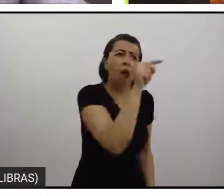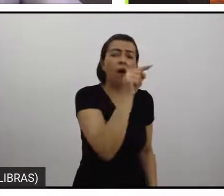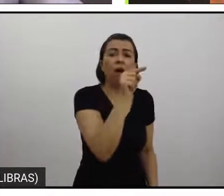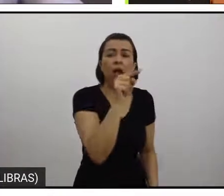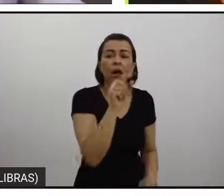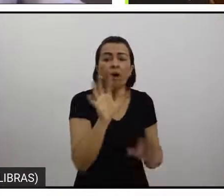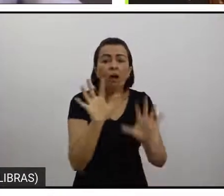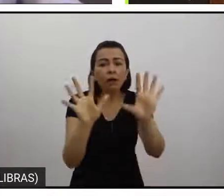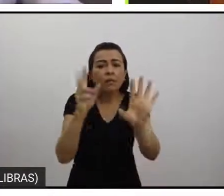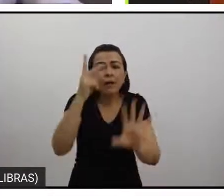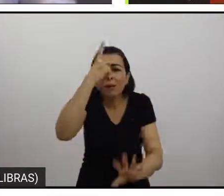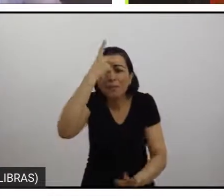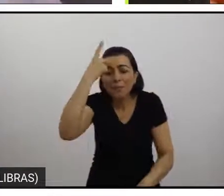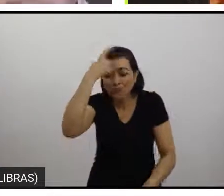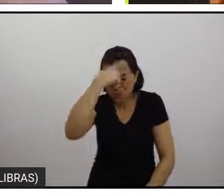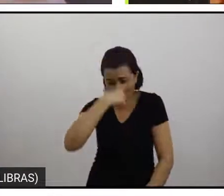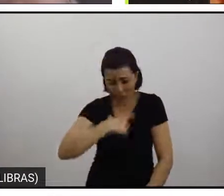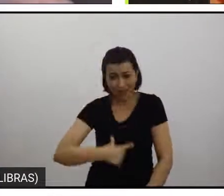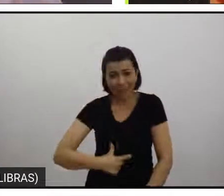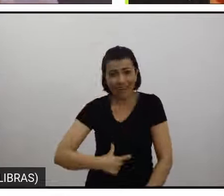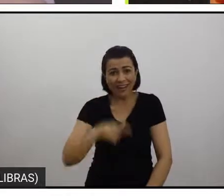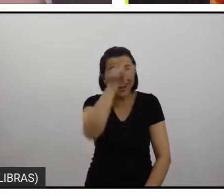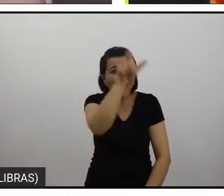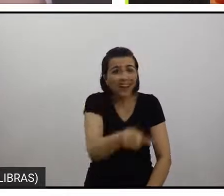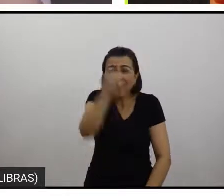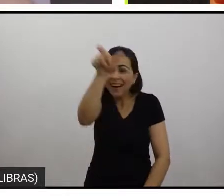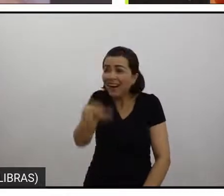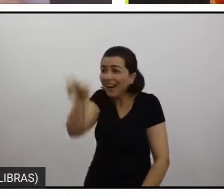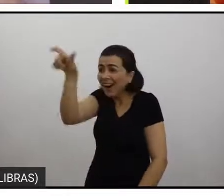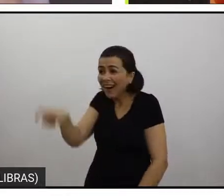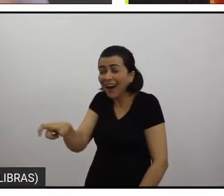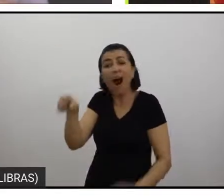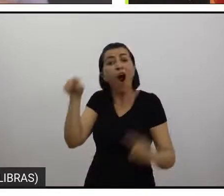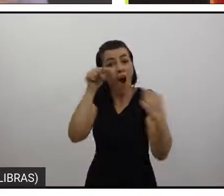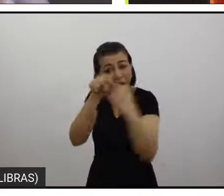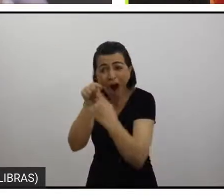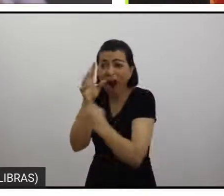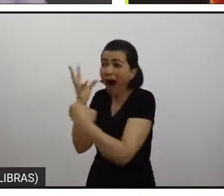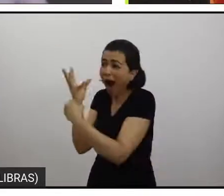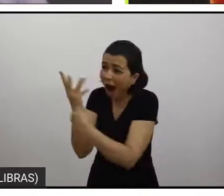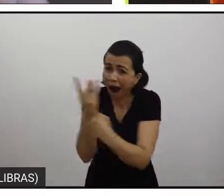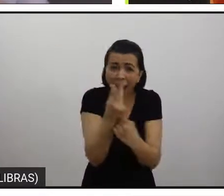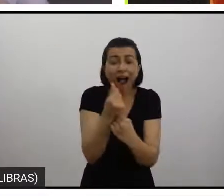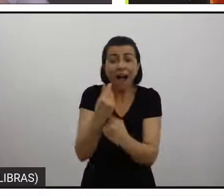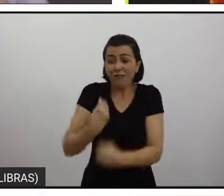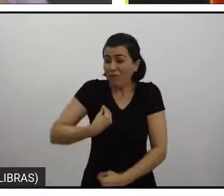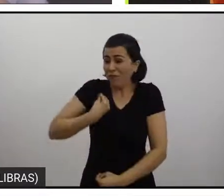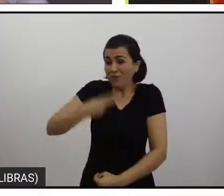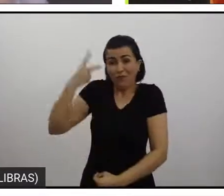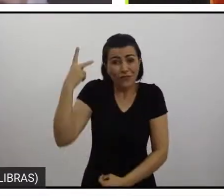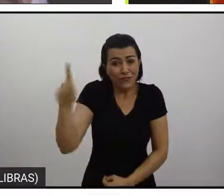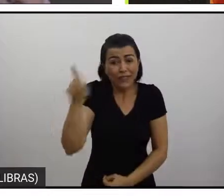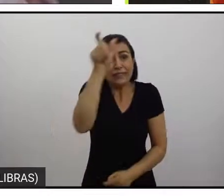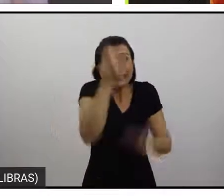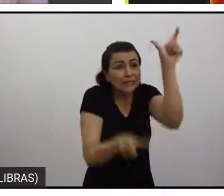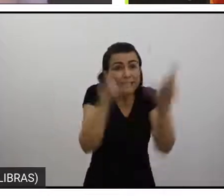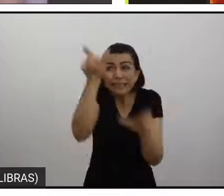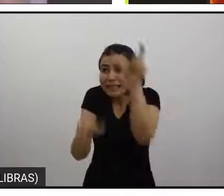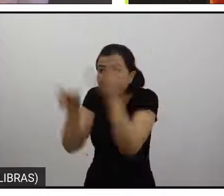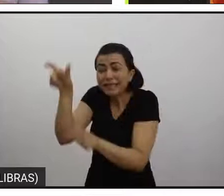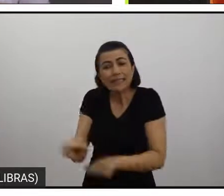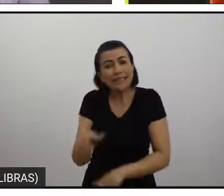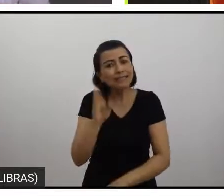Como você foi construindo, como a gente vai construindo a carreira, né? Como a gente vai apostando em algumas ideias e vai